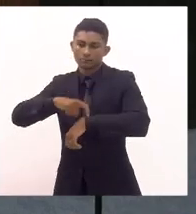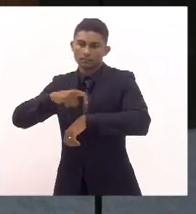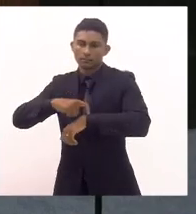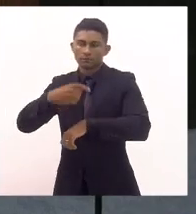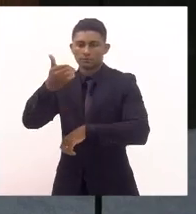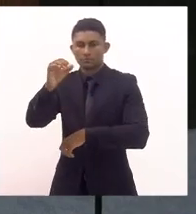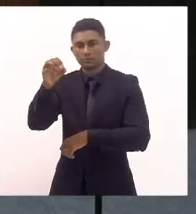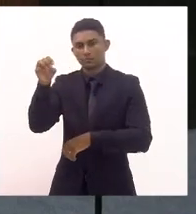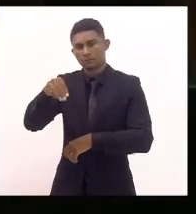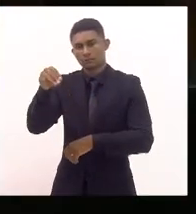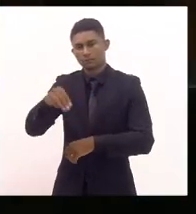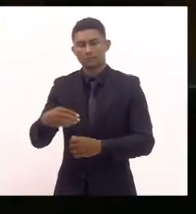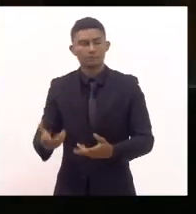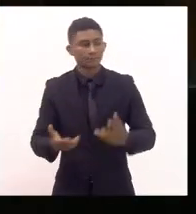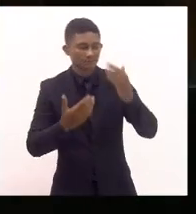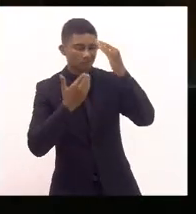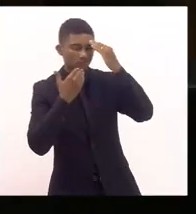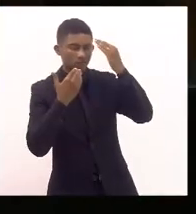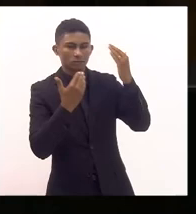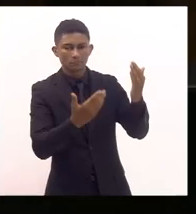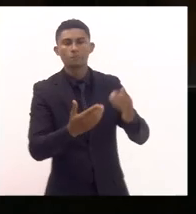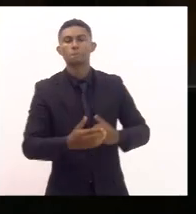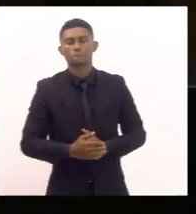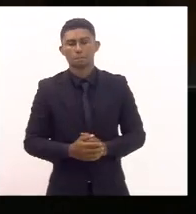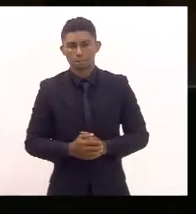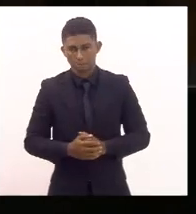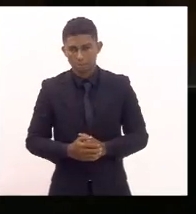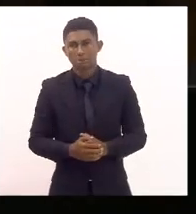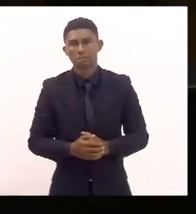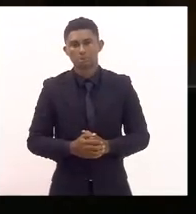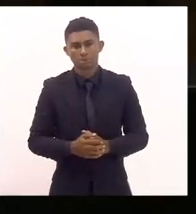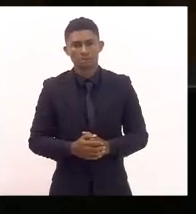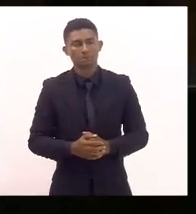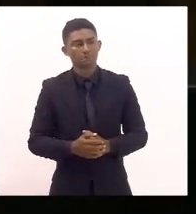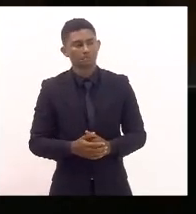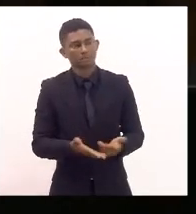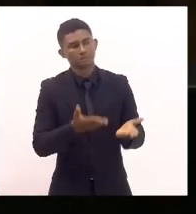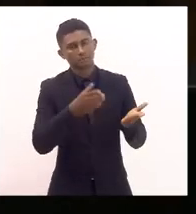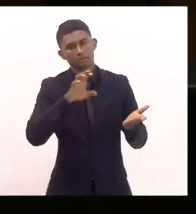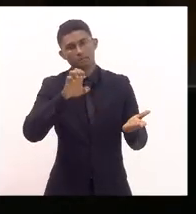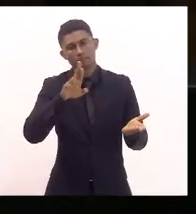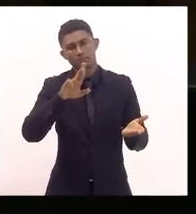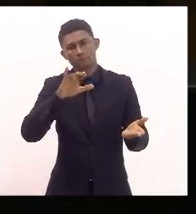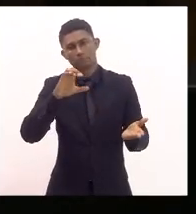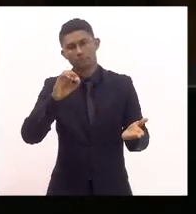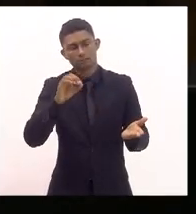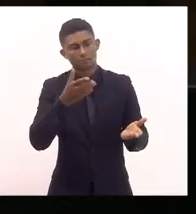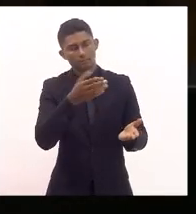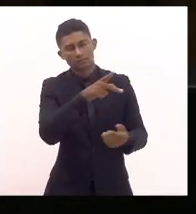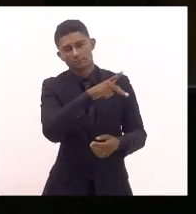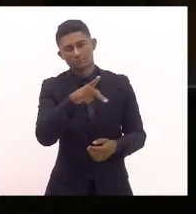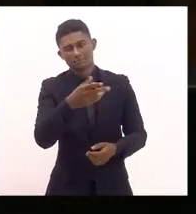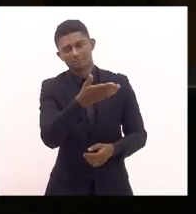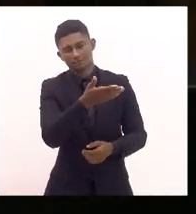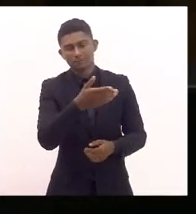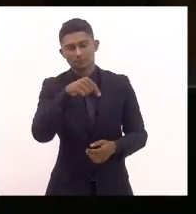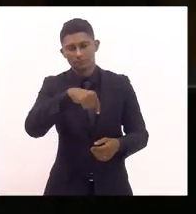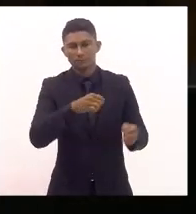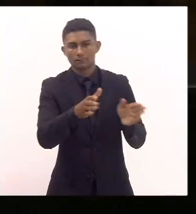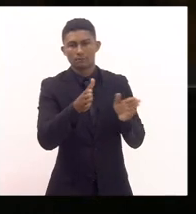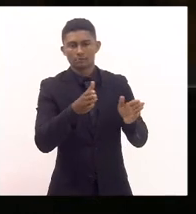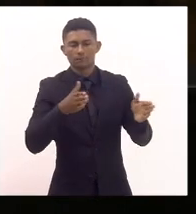minutos obrigada muito obrigada Nobre Deputado Eurico Júnior que ora Preside esse